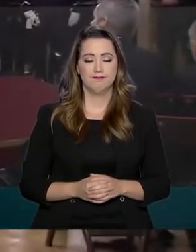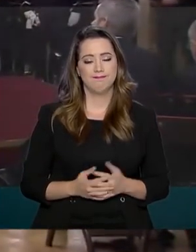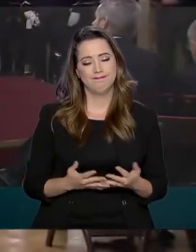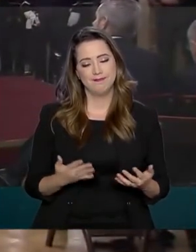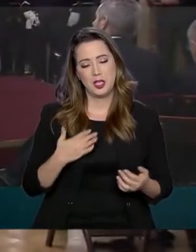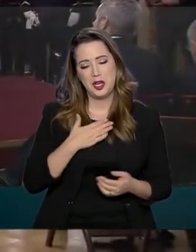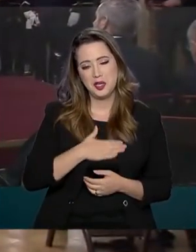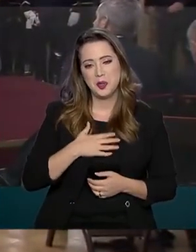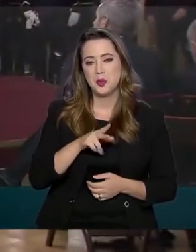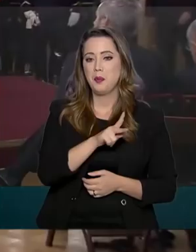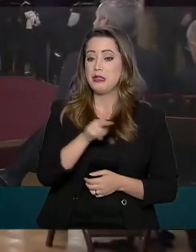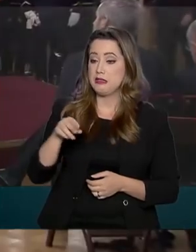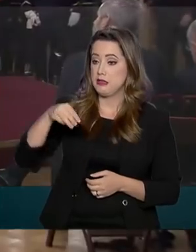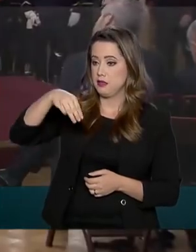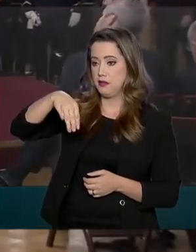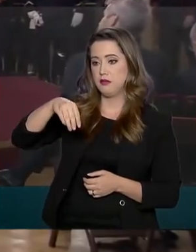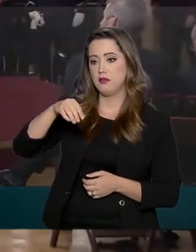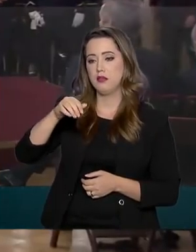Prezado presidente Macri,